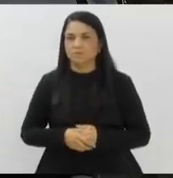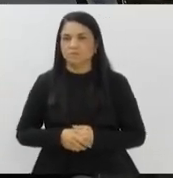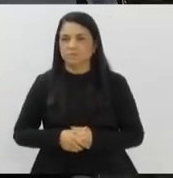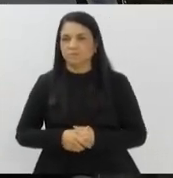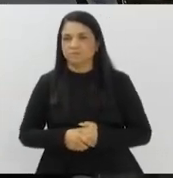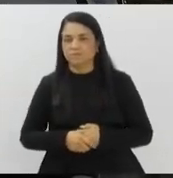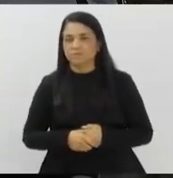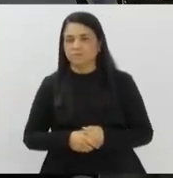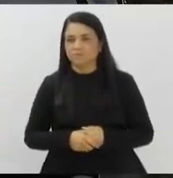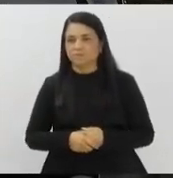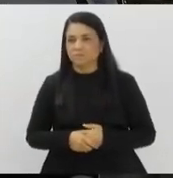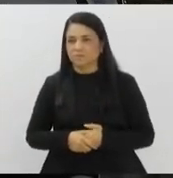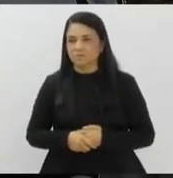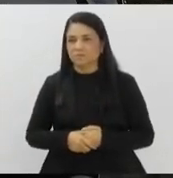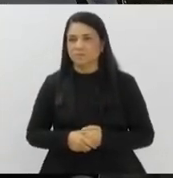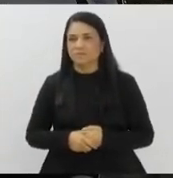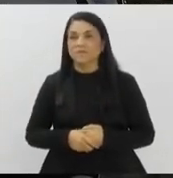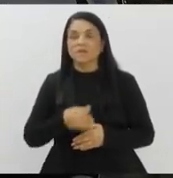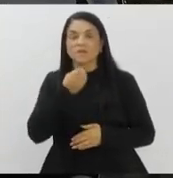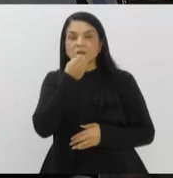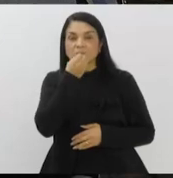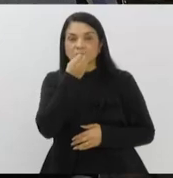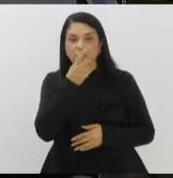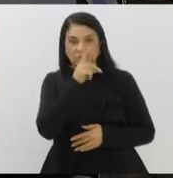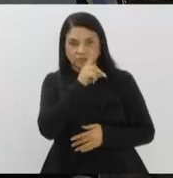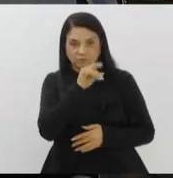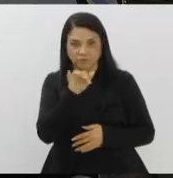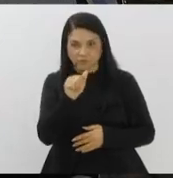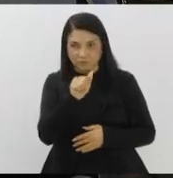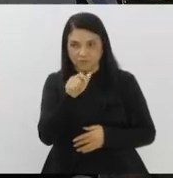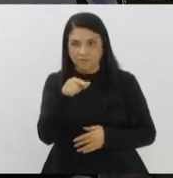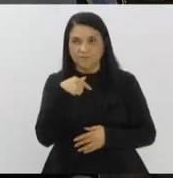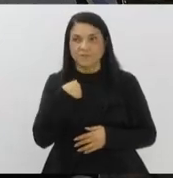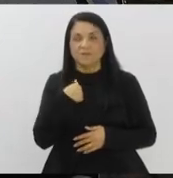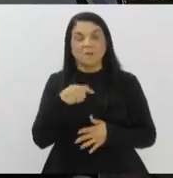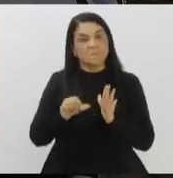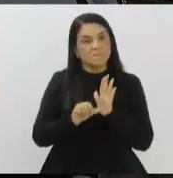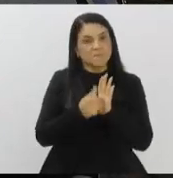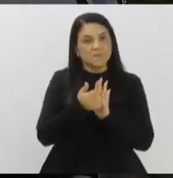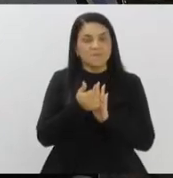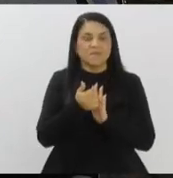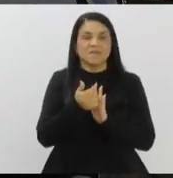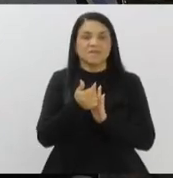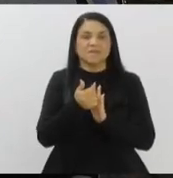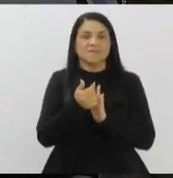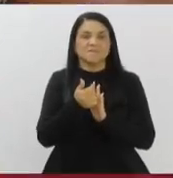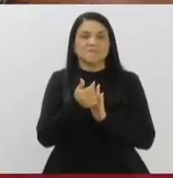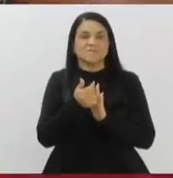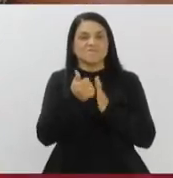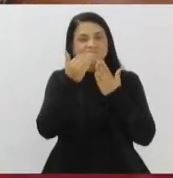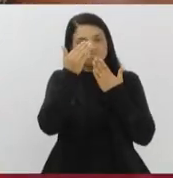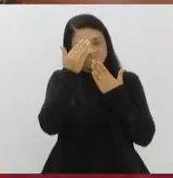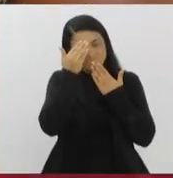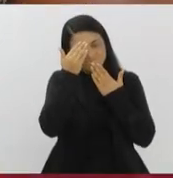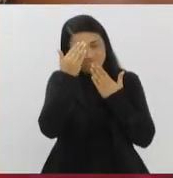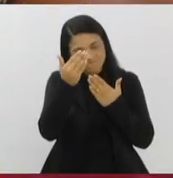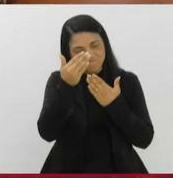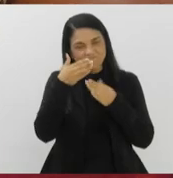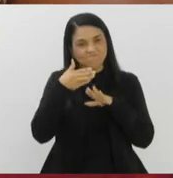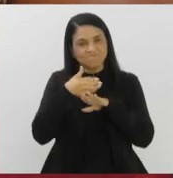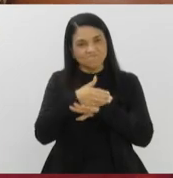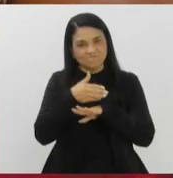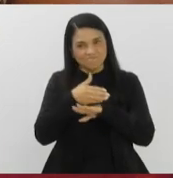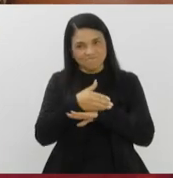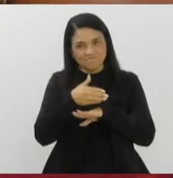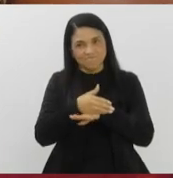Pode falar? Gente, bom dia, né? Eu estou aqui nervosona, primeiramente, né? Muito obrigada por estar participando, primeira vez aqui